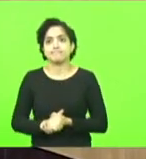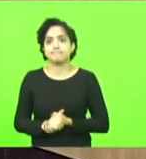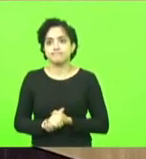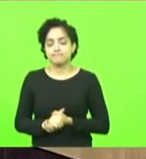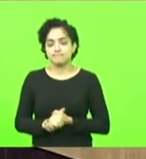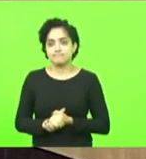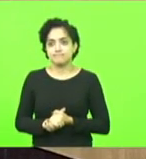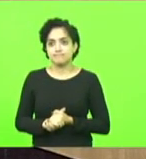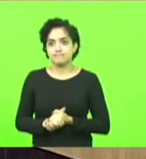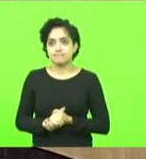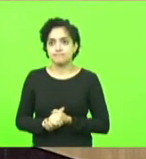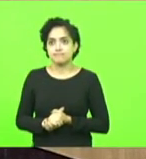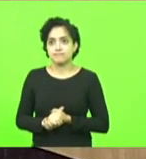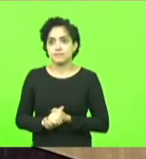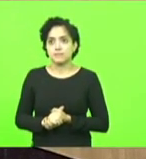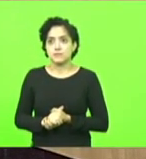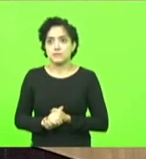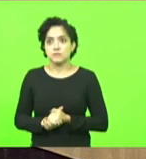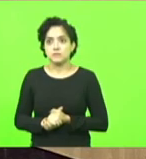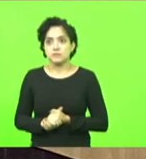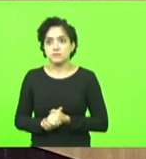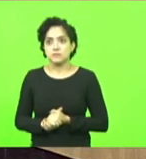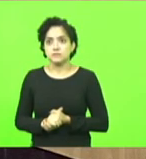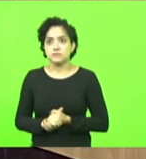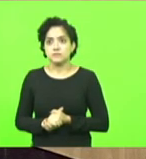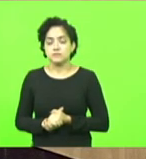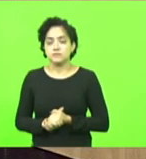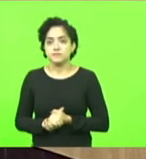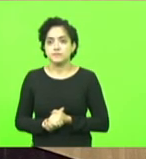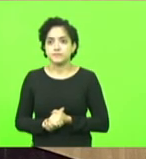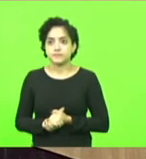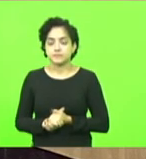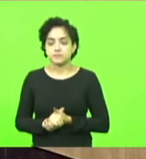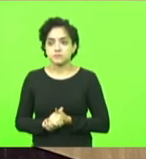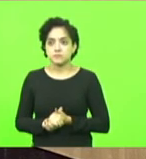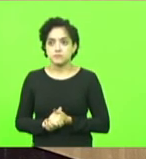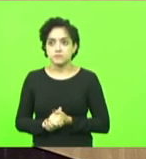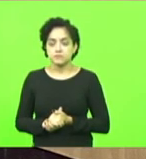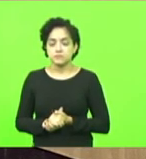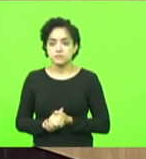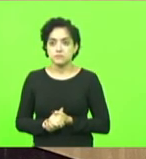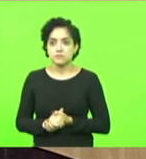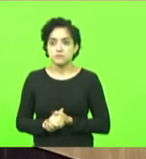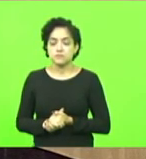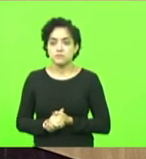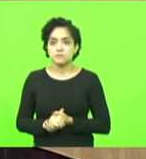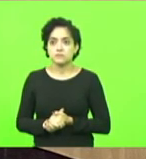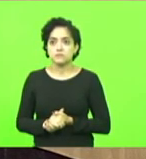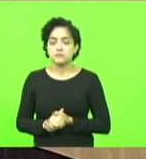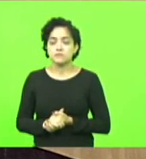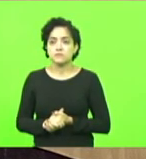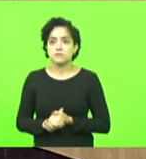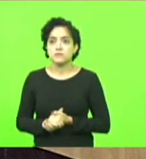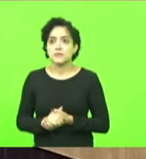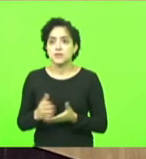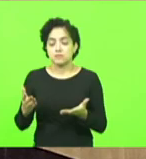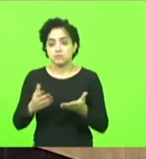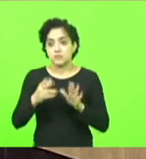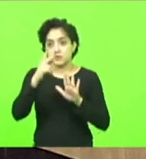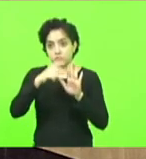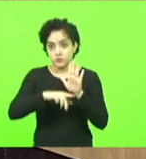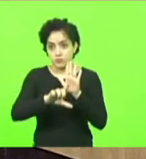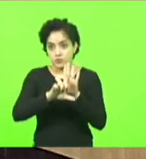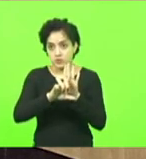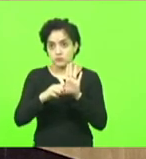Obrigado, senhor presidente. Presidente. Pois não, deputado Felipe Estevão. Bom, eu até fiz um projeto de lei nesse